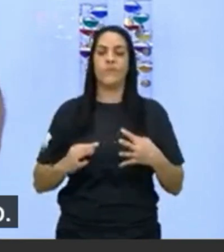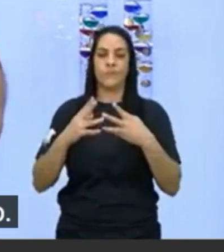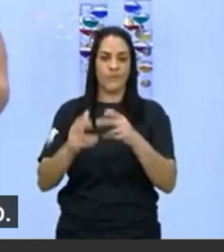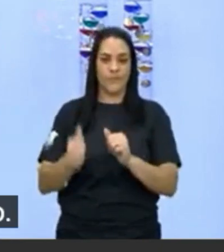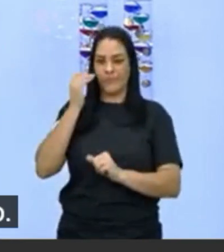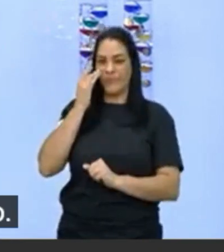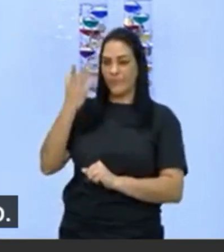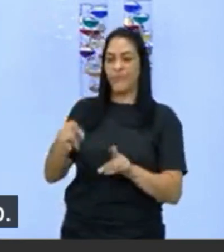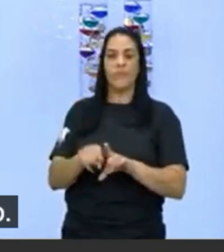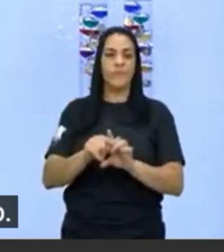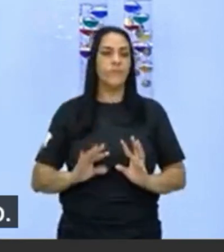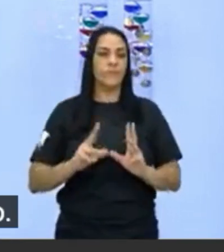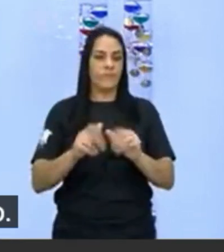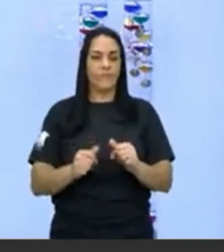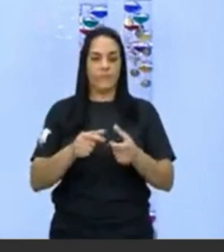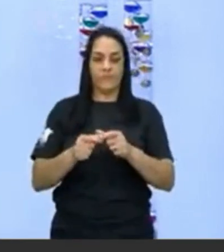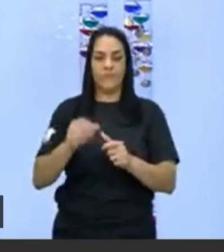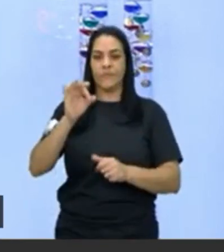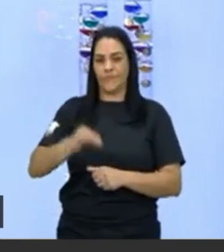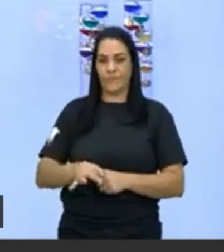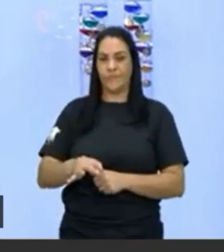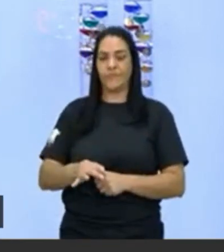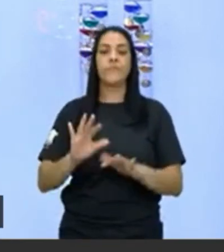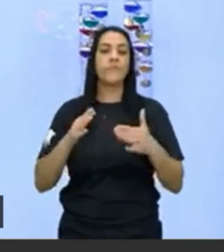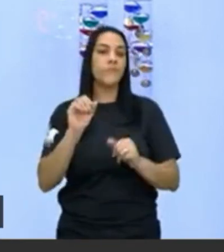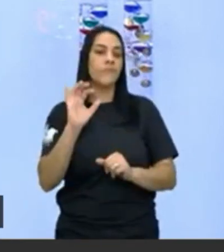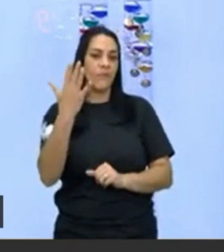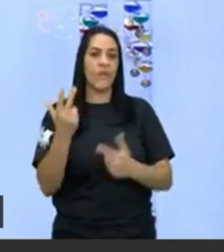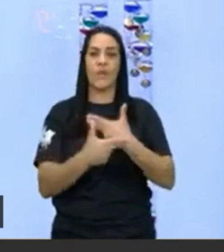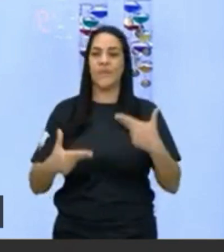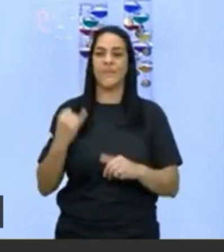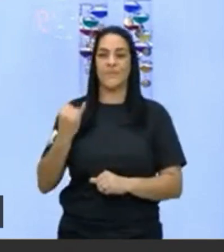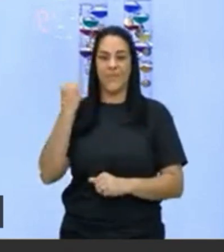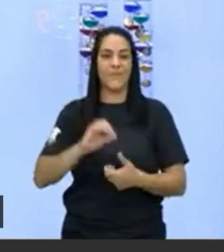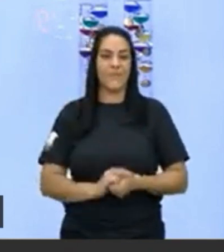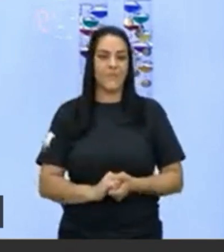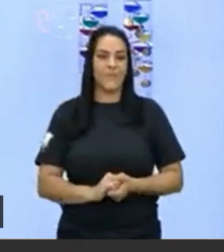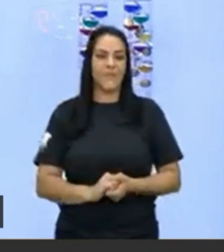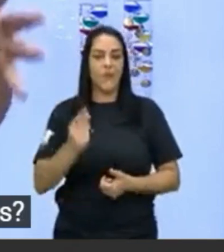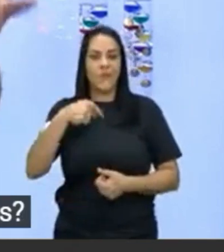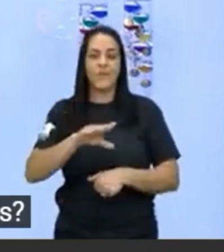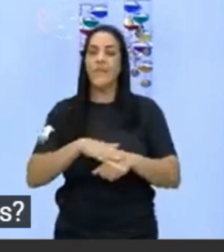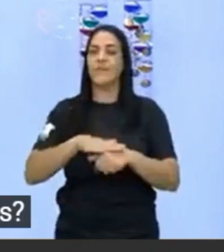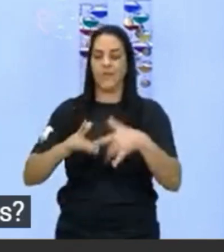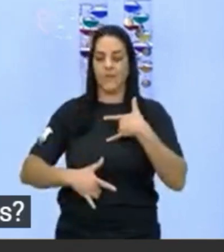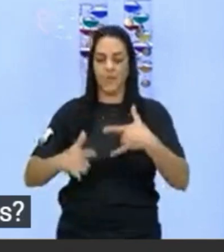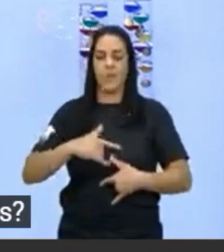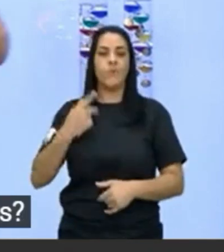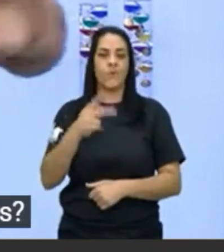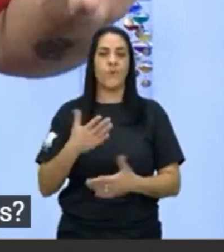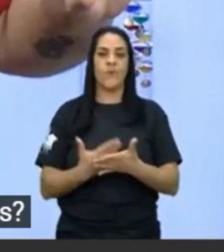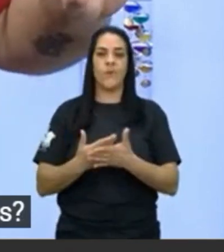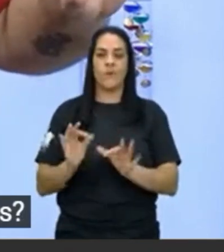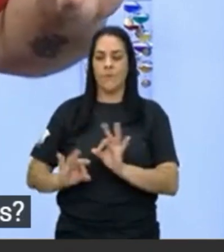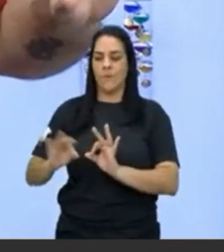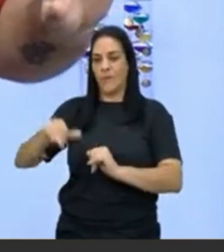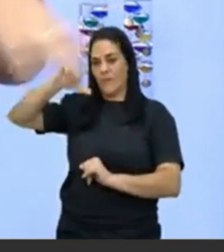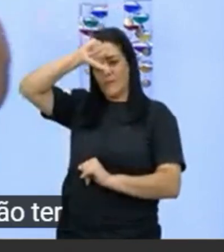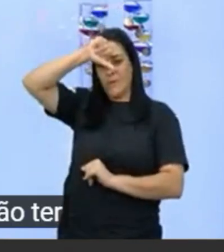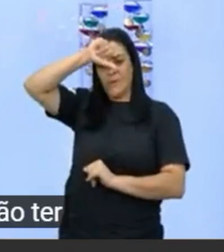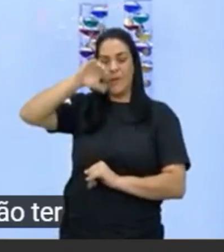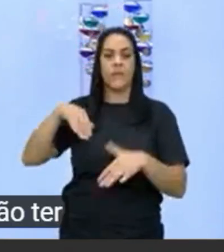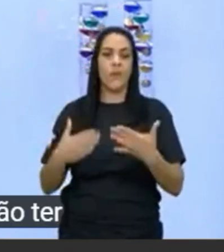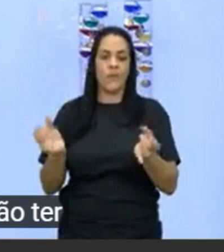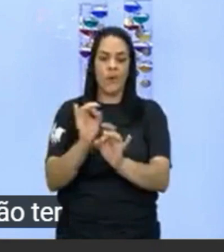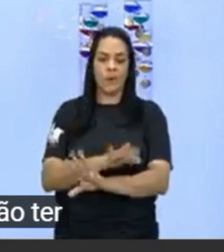trazer toda essa facilidade em tudo ficar encaixado. Entretanto, uma coisa muito importante. Você fez um robô com seus alunos, eles montaram